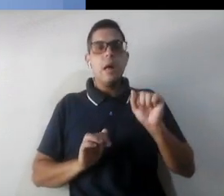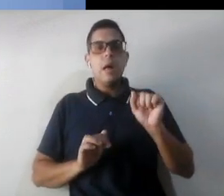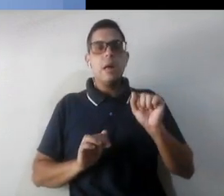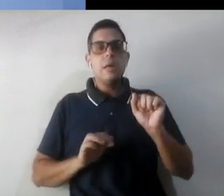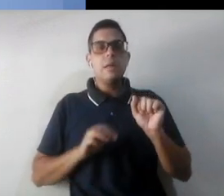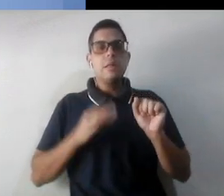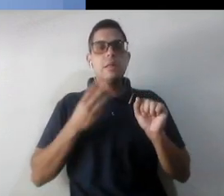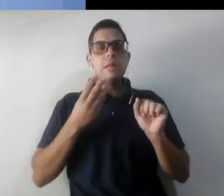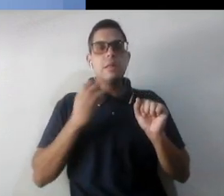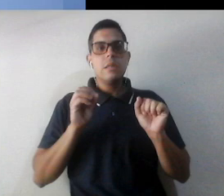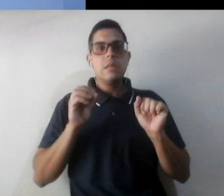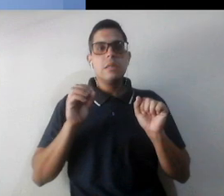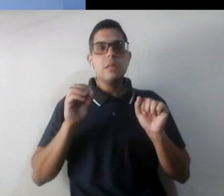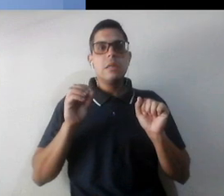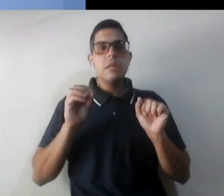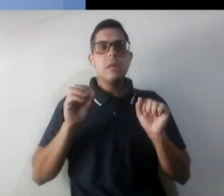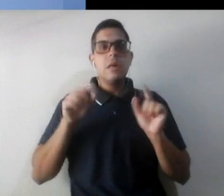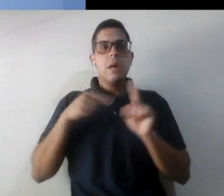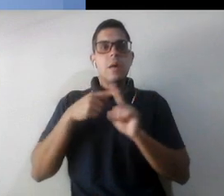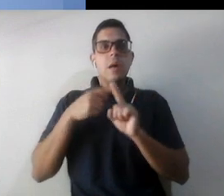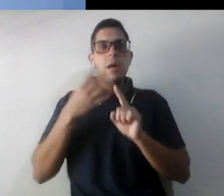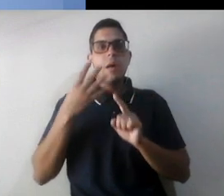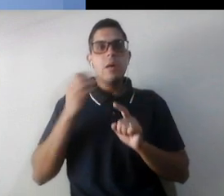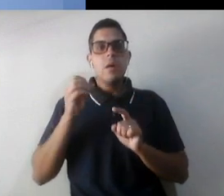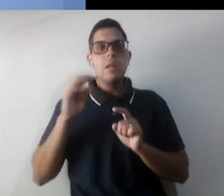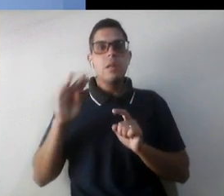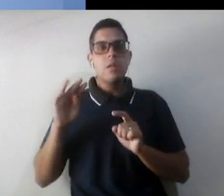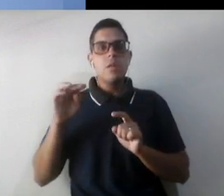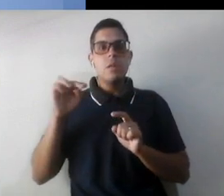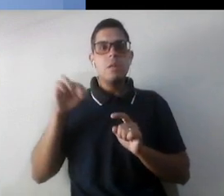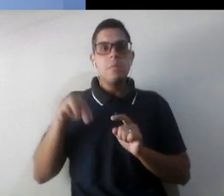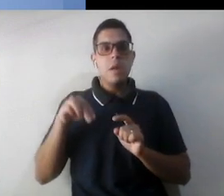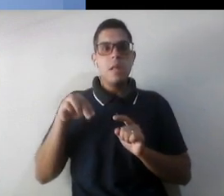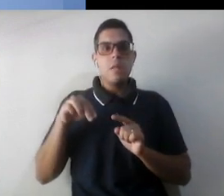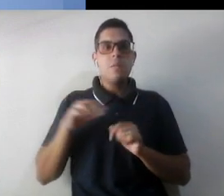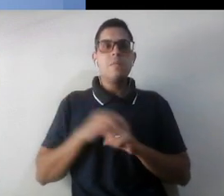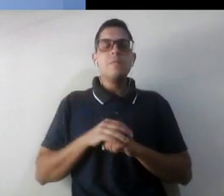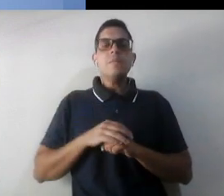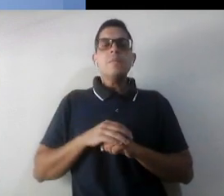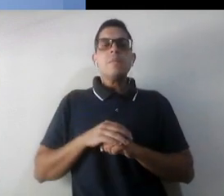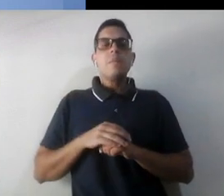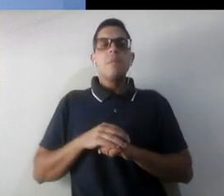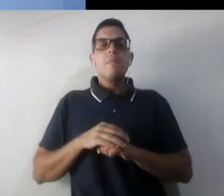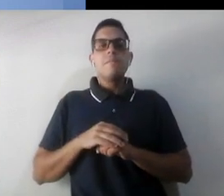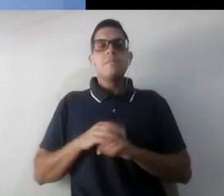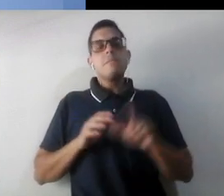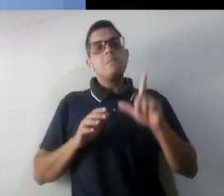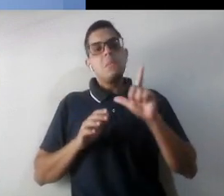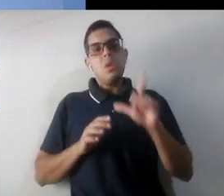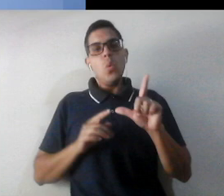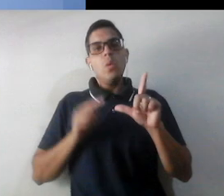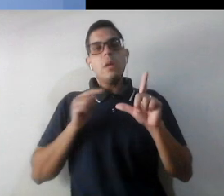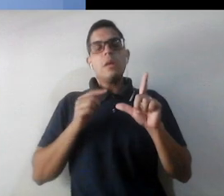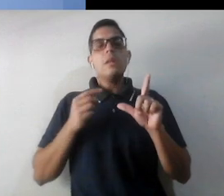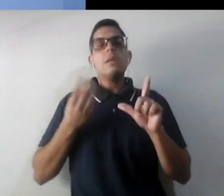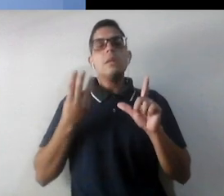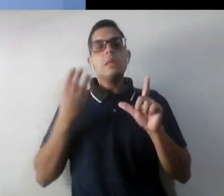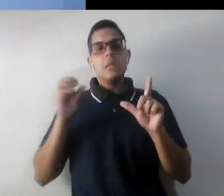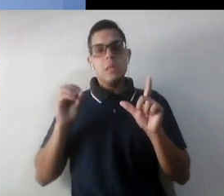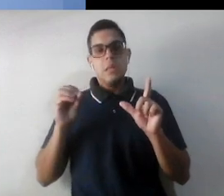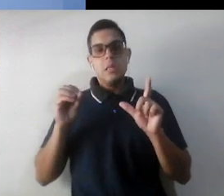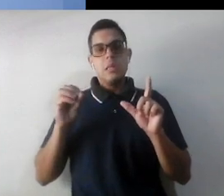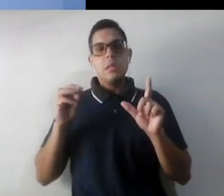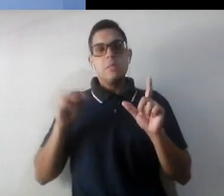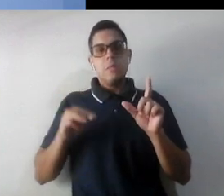o comprimento nominal dessa trena foi dado na questão, é 30 metros. E aí, a distância horizontal medida também, que foi